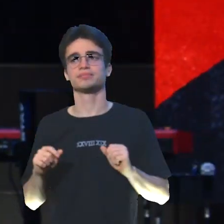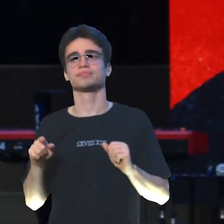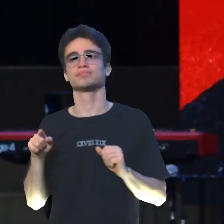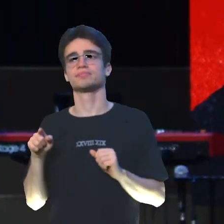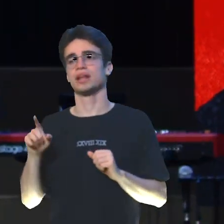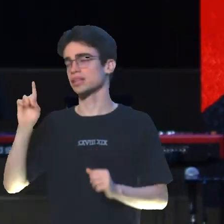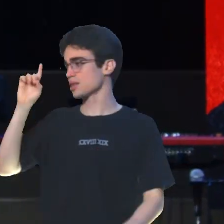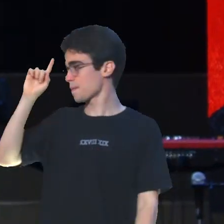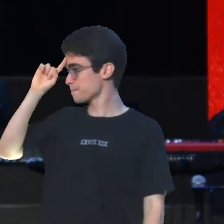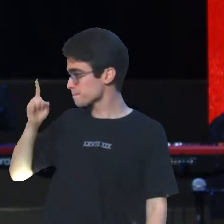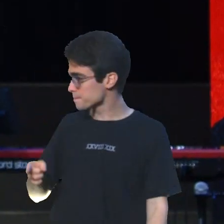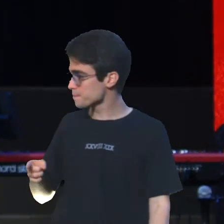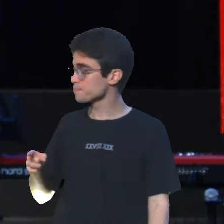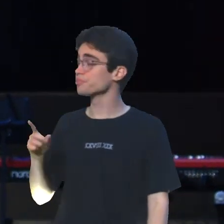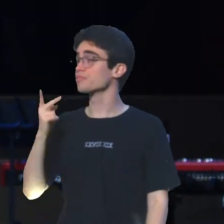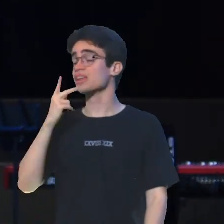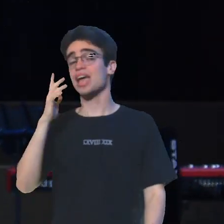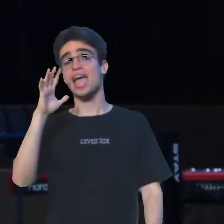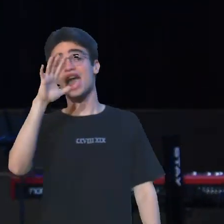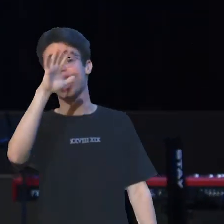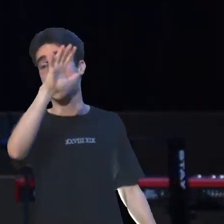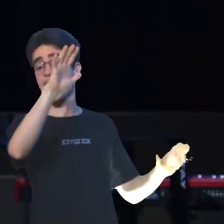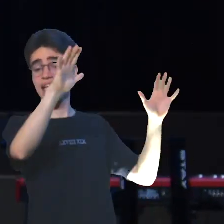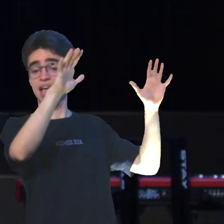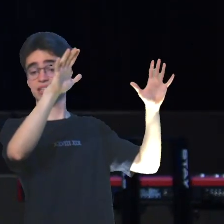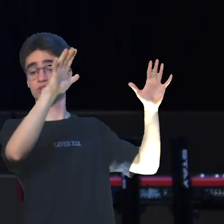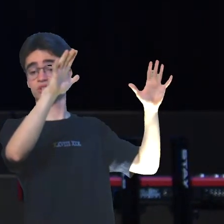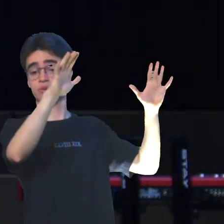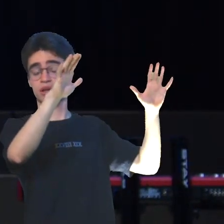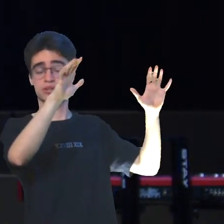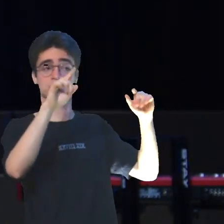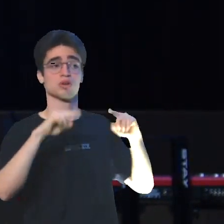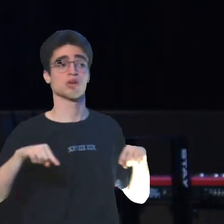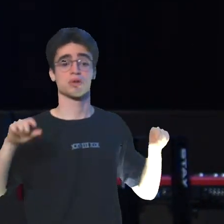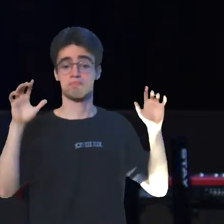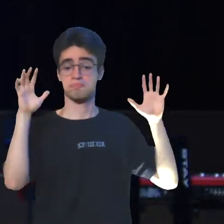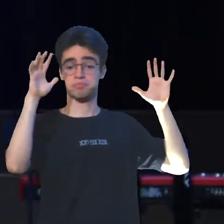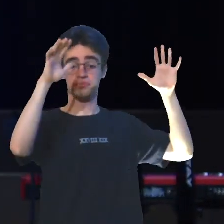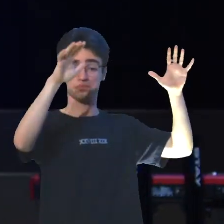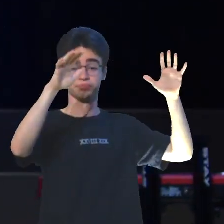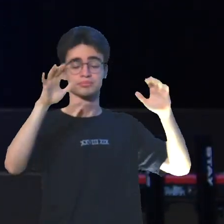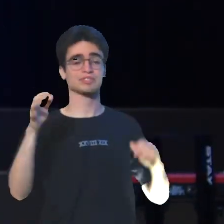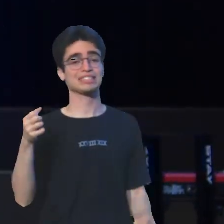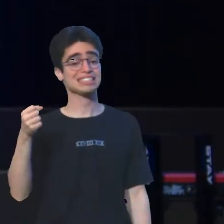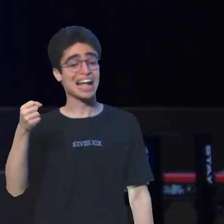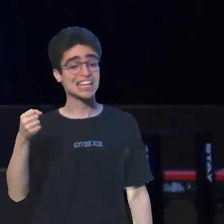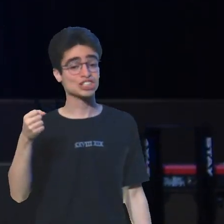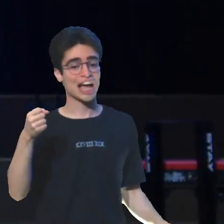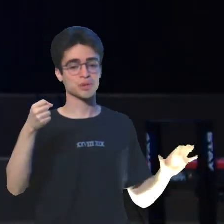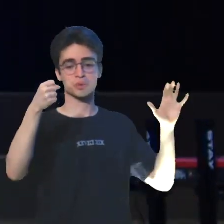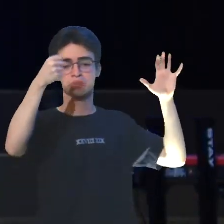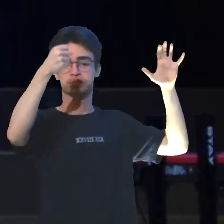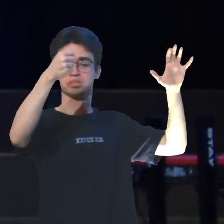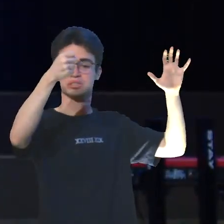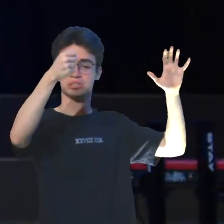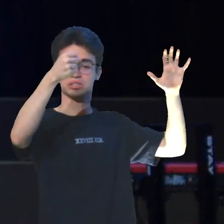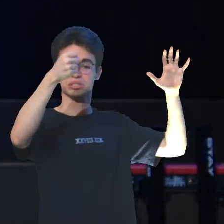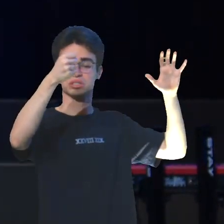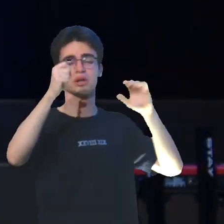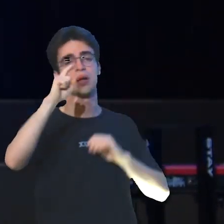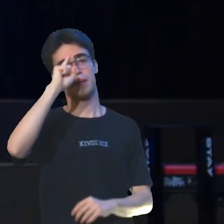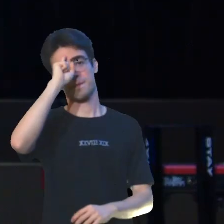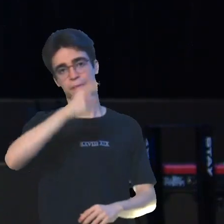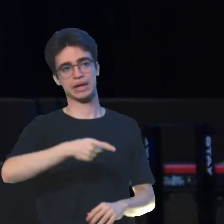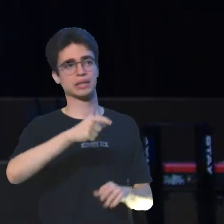amando de Deus, fala: erga suas mãos, erga os seus braços junto com o seu cajado e ordene que o mar